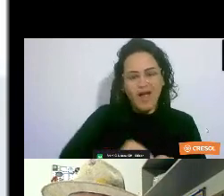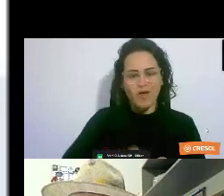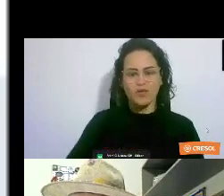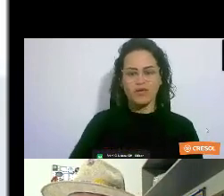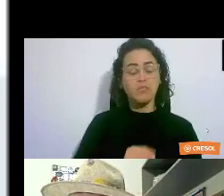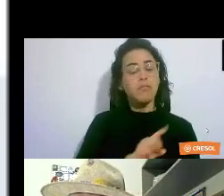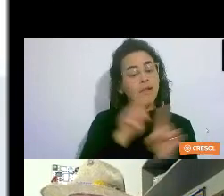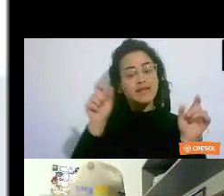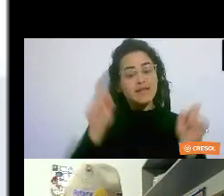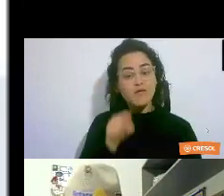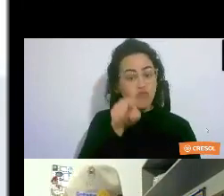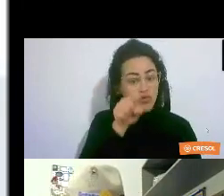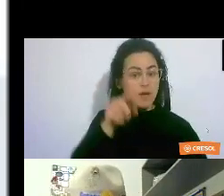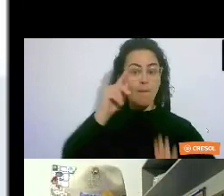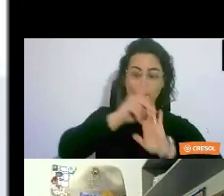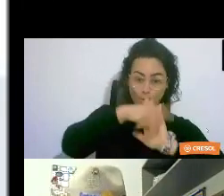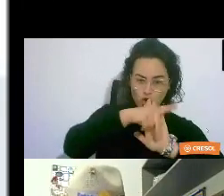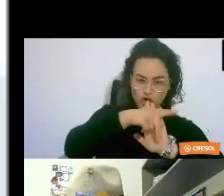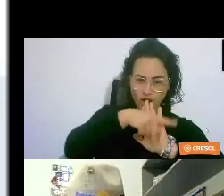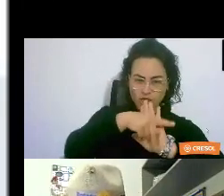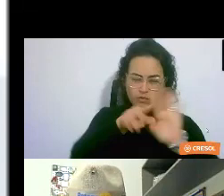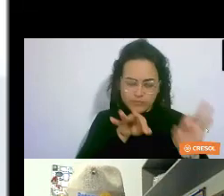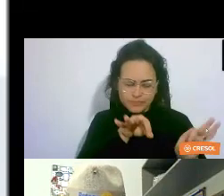um projeto bem elaborado,